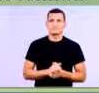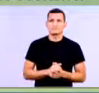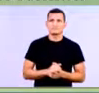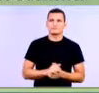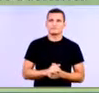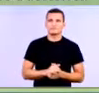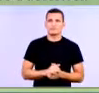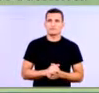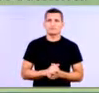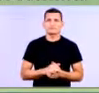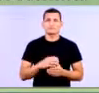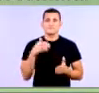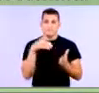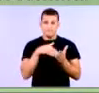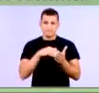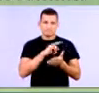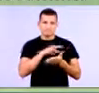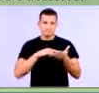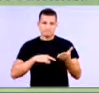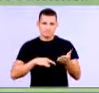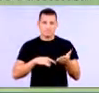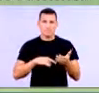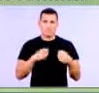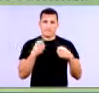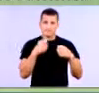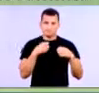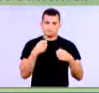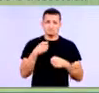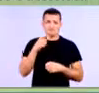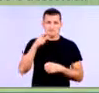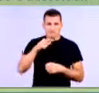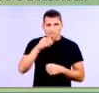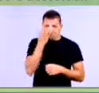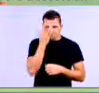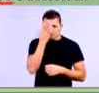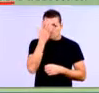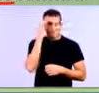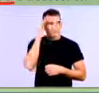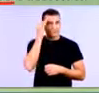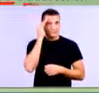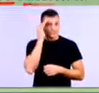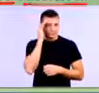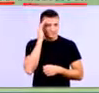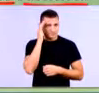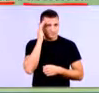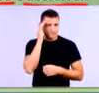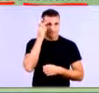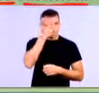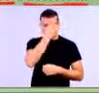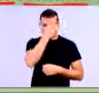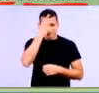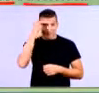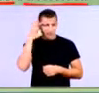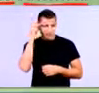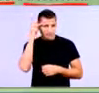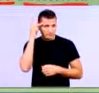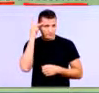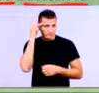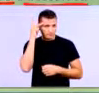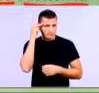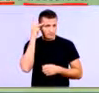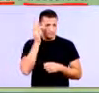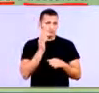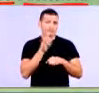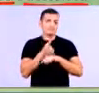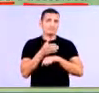aqui, esse documento deve ser de fácil entendimento pelo público-alvo e acessível, ou